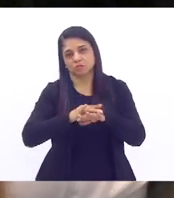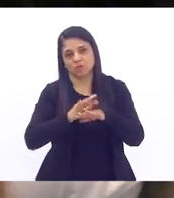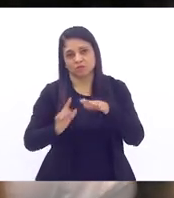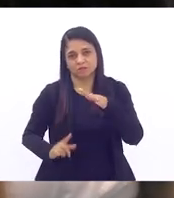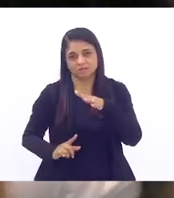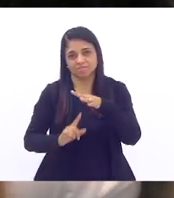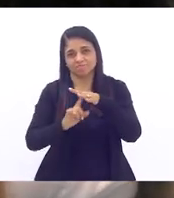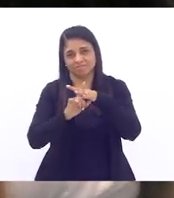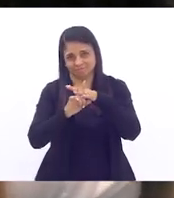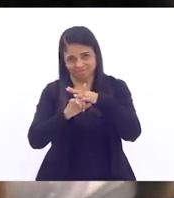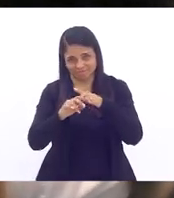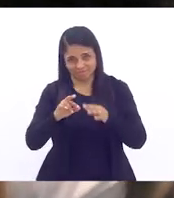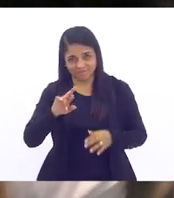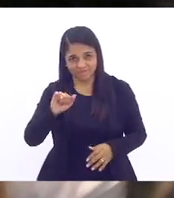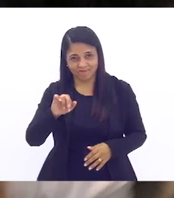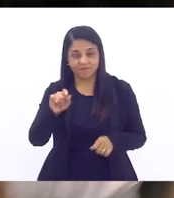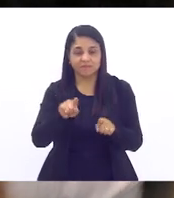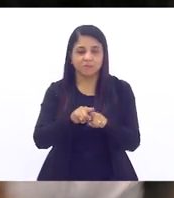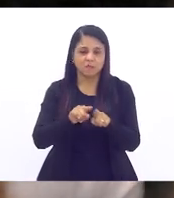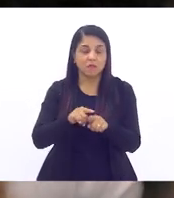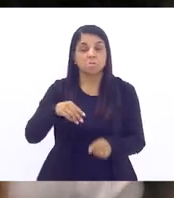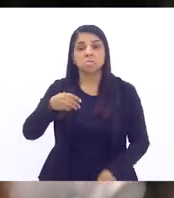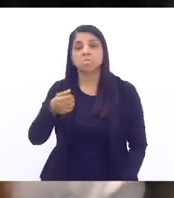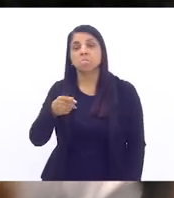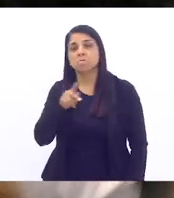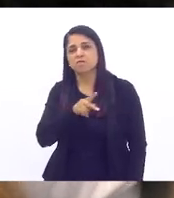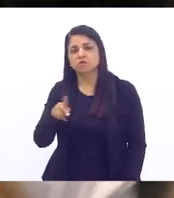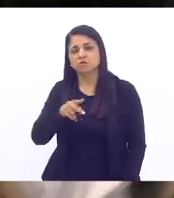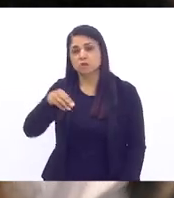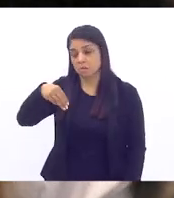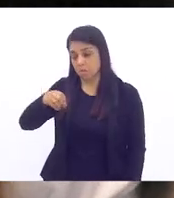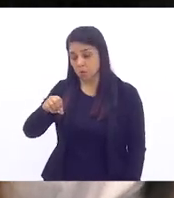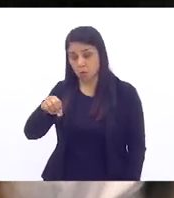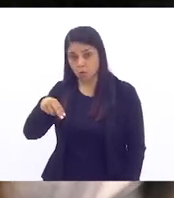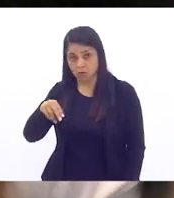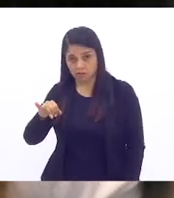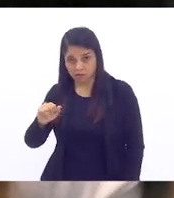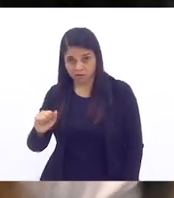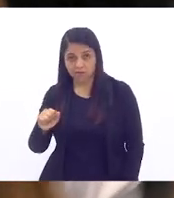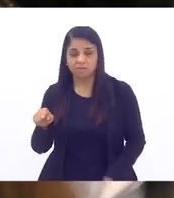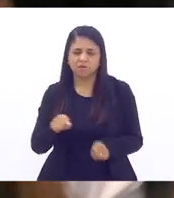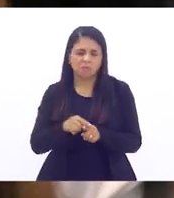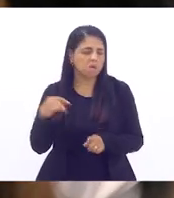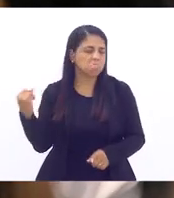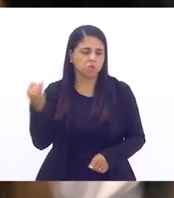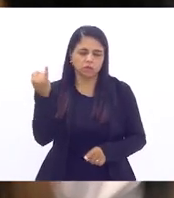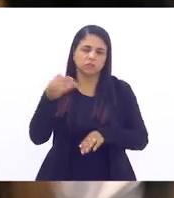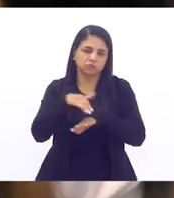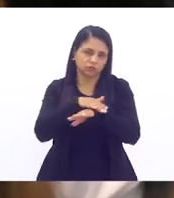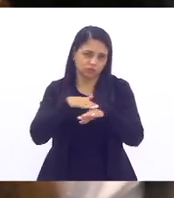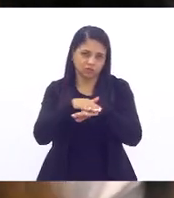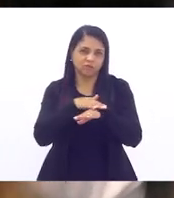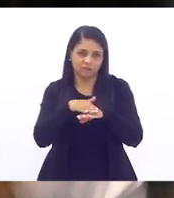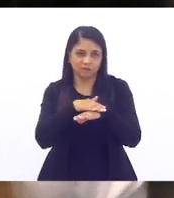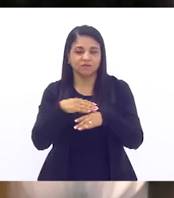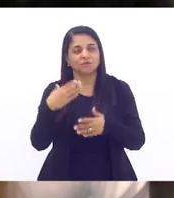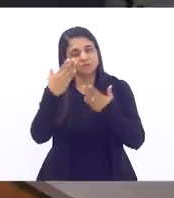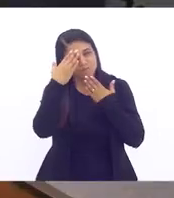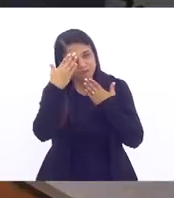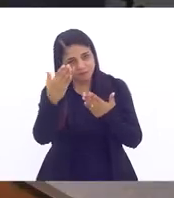a Mônica também professora a gente teve conversando né Mônica é importantíssimo muito obrigada